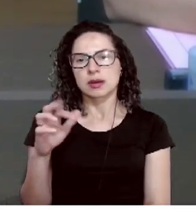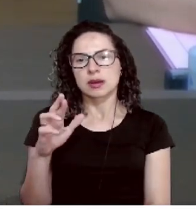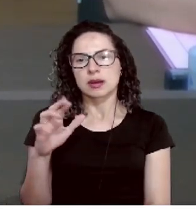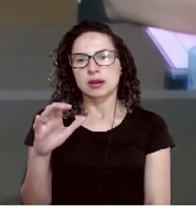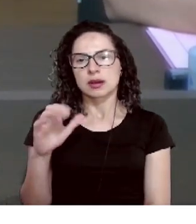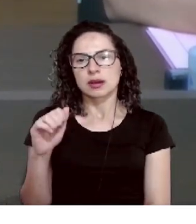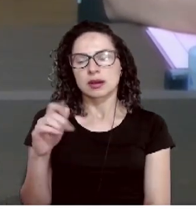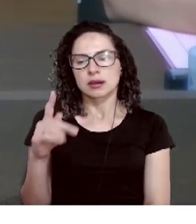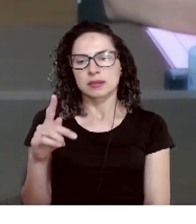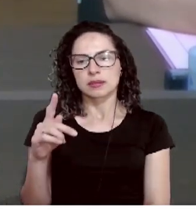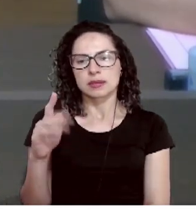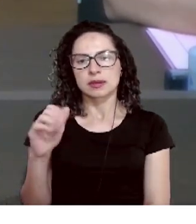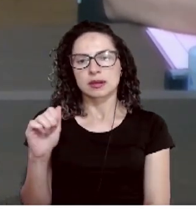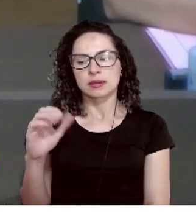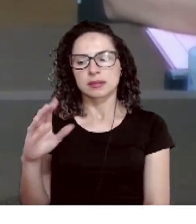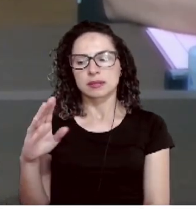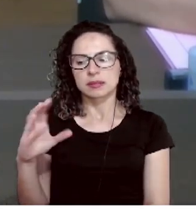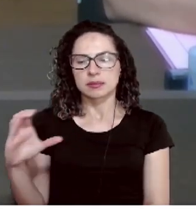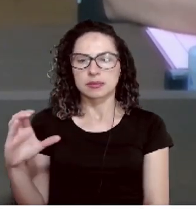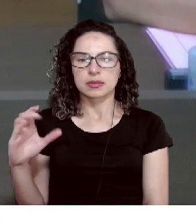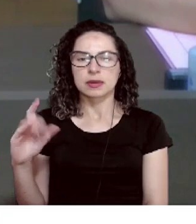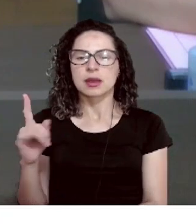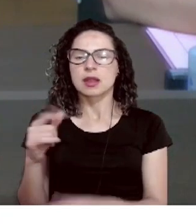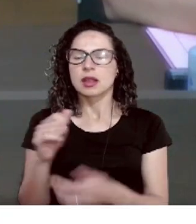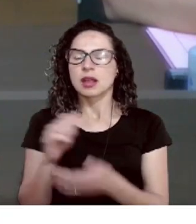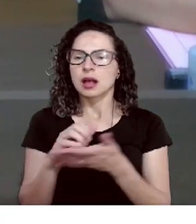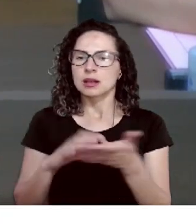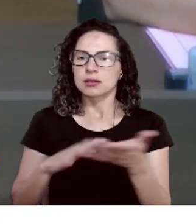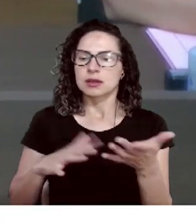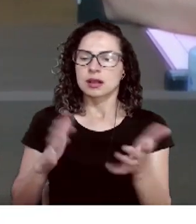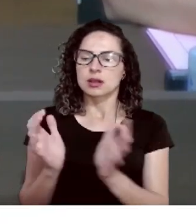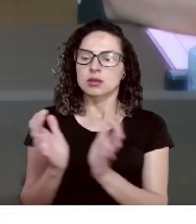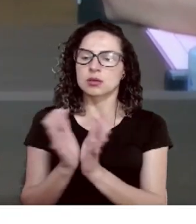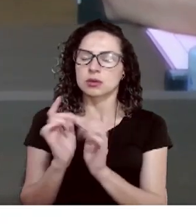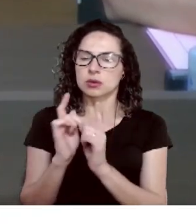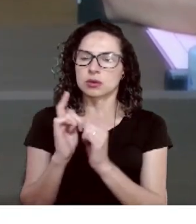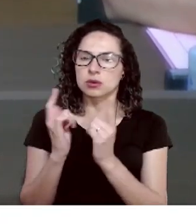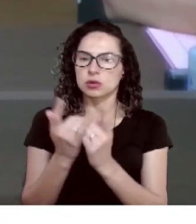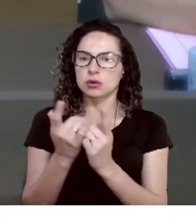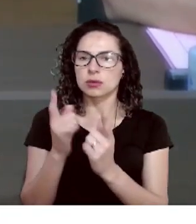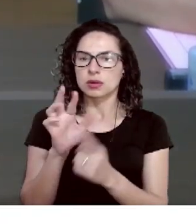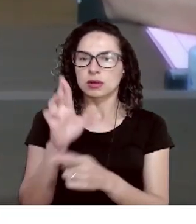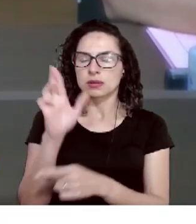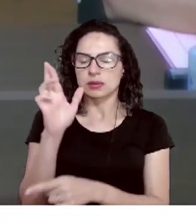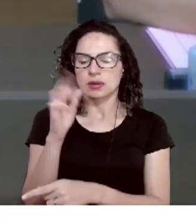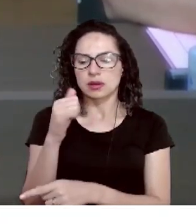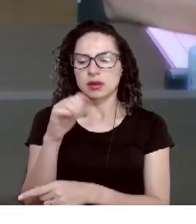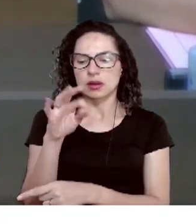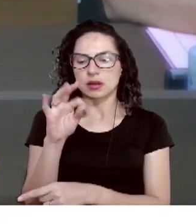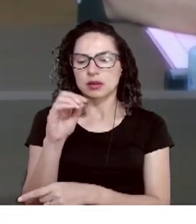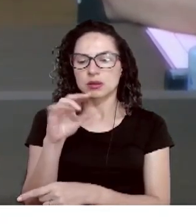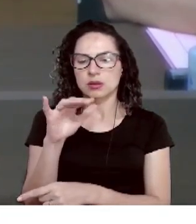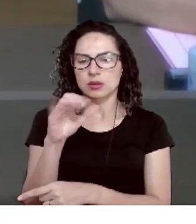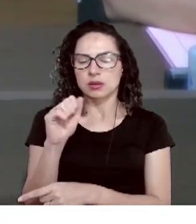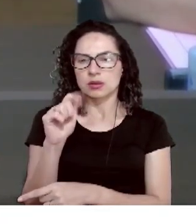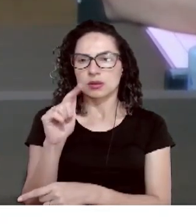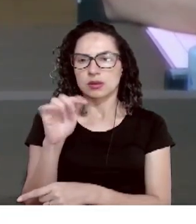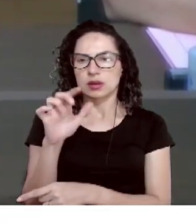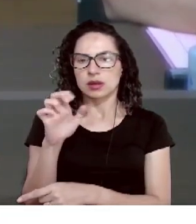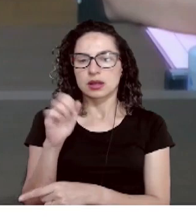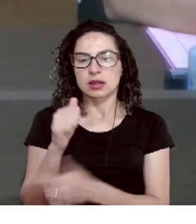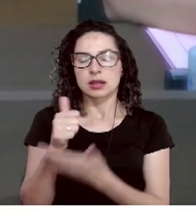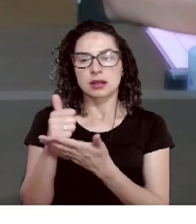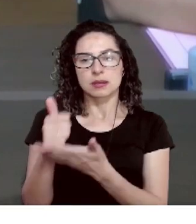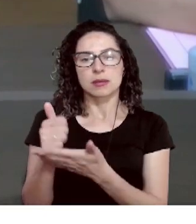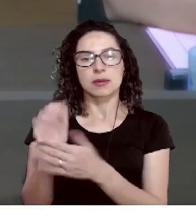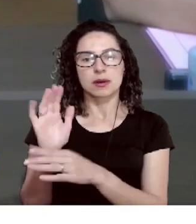As atividades desenvolvidas pelo grupo gerenciados pelo senhor Antônio Aparecido Galho prestam serviços a entidades